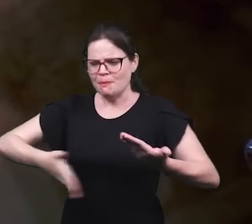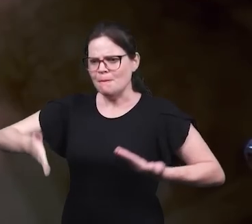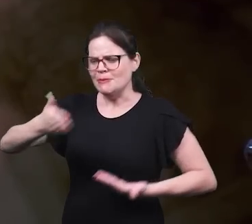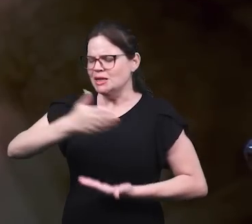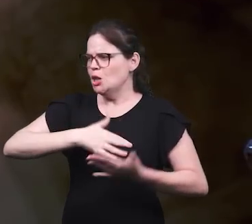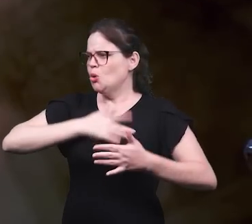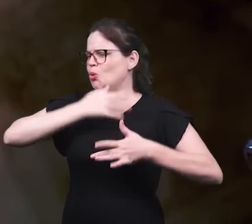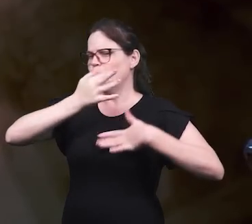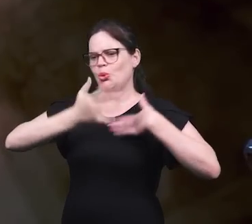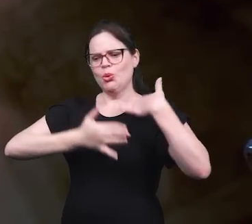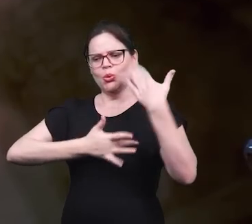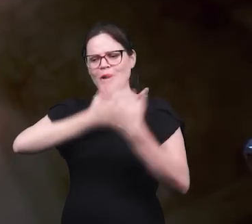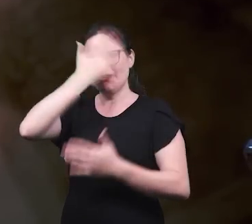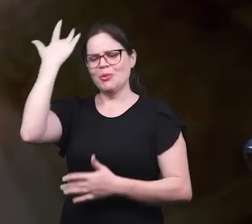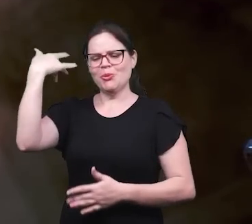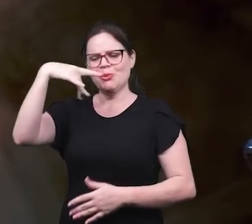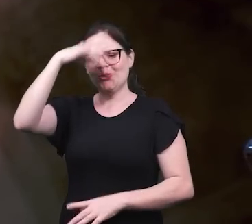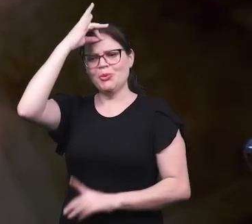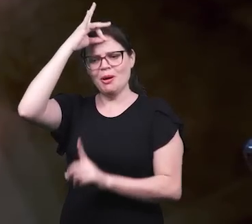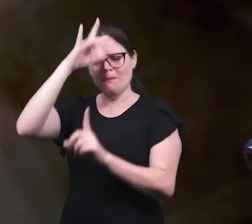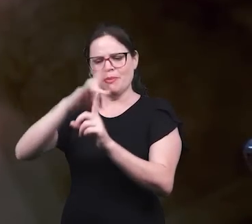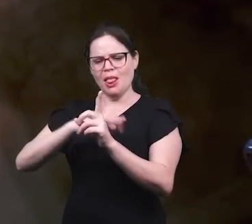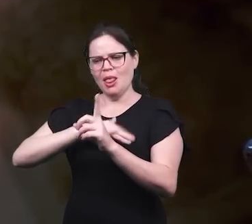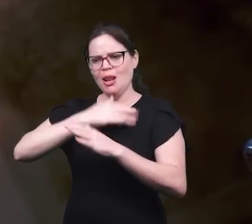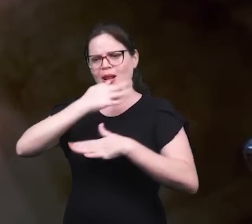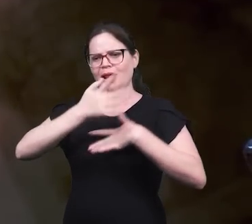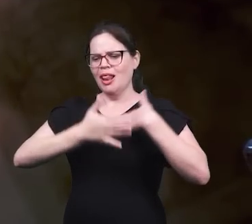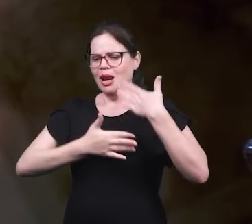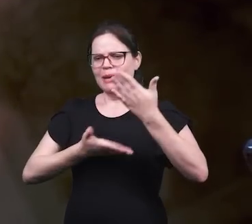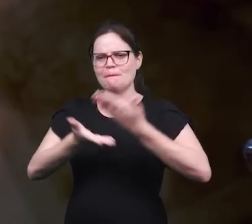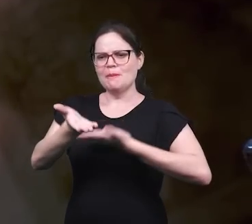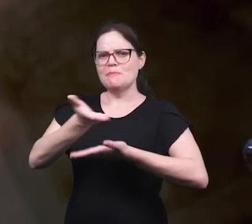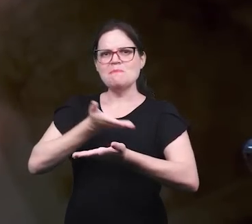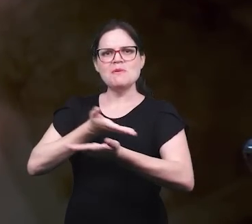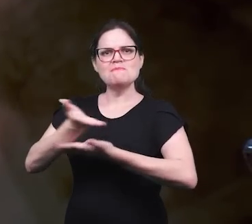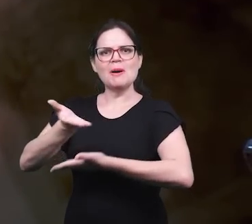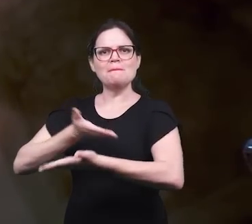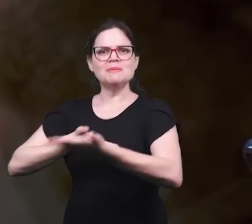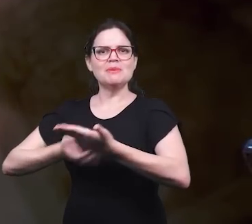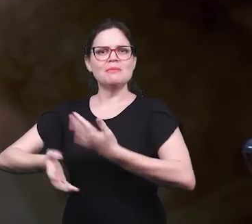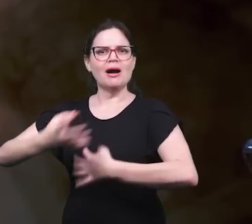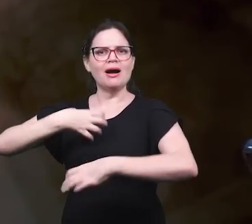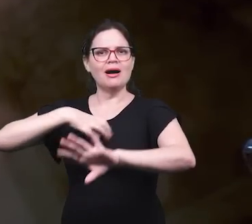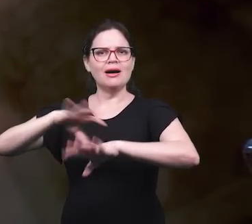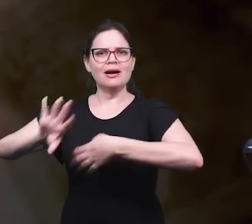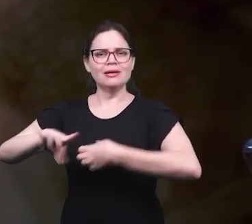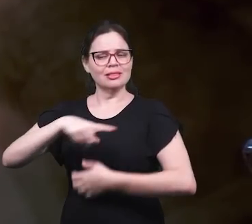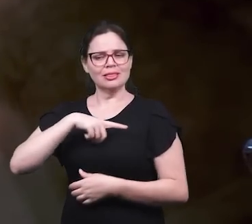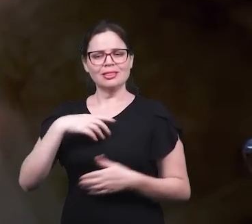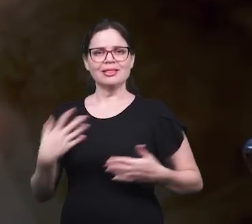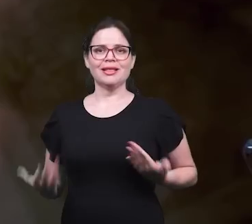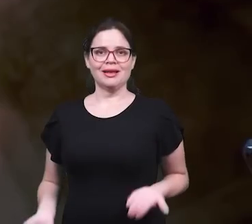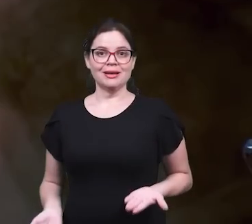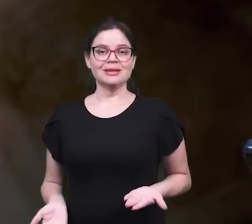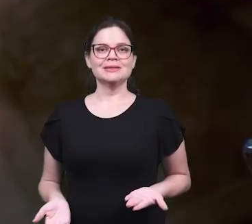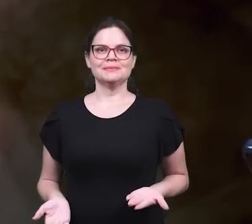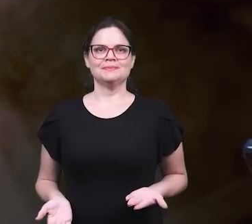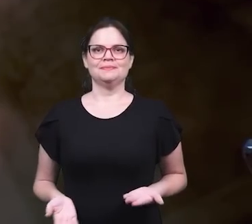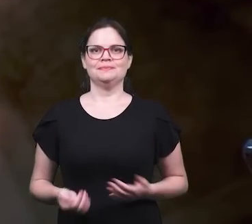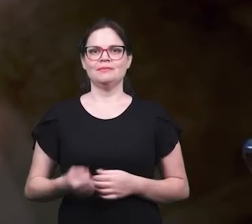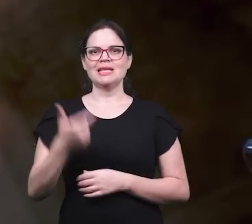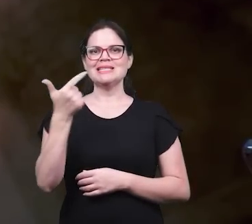vós abunda uns para com os outros, né? Então, 2 Tessalonicenses